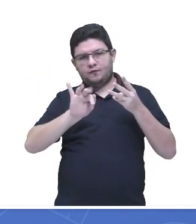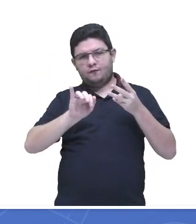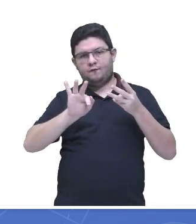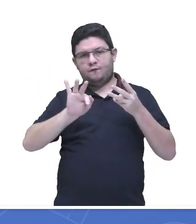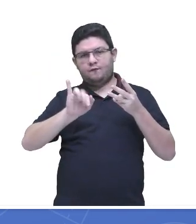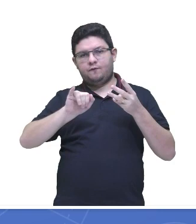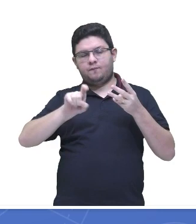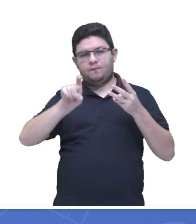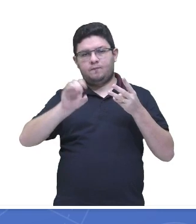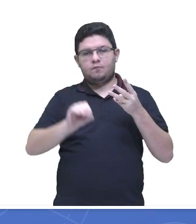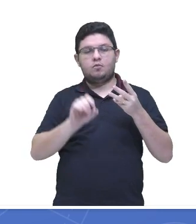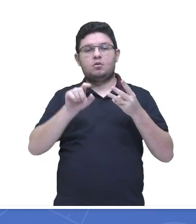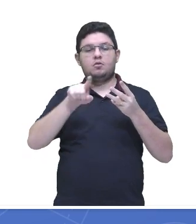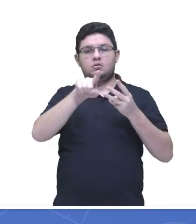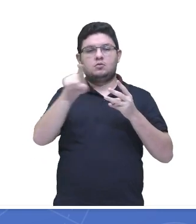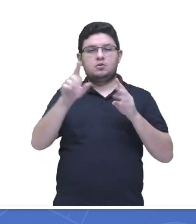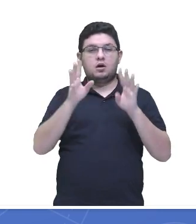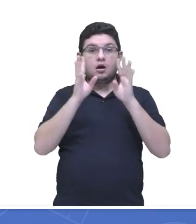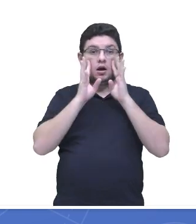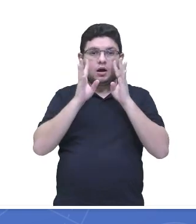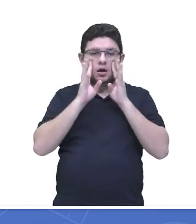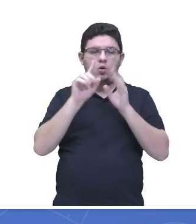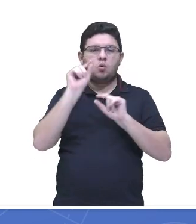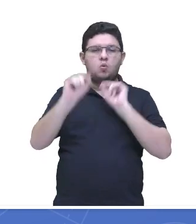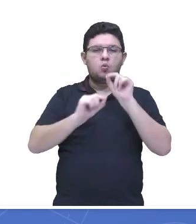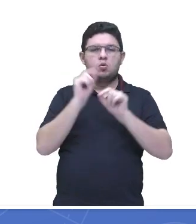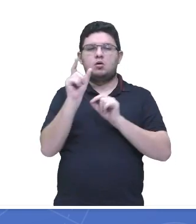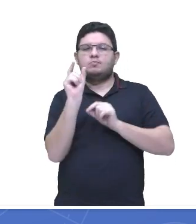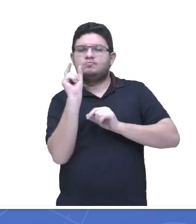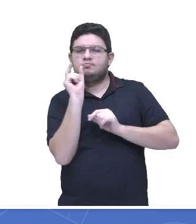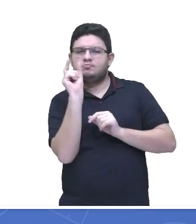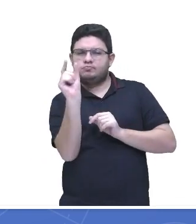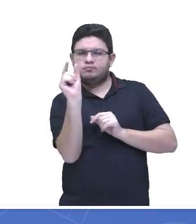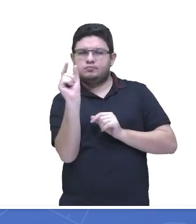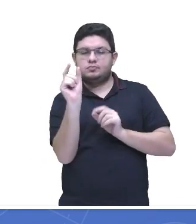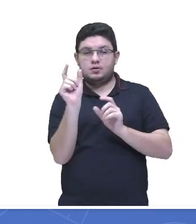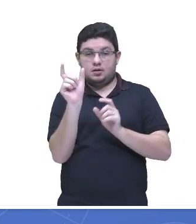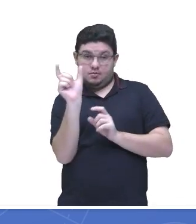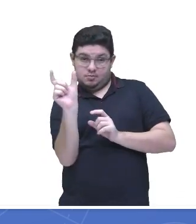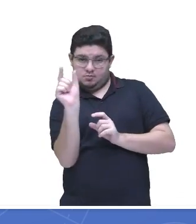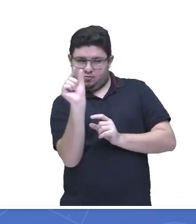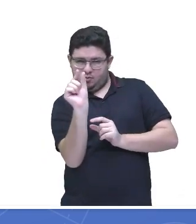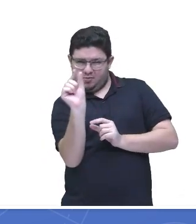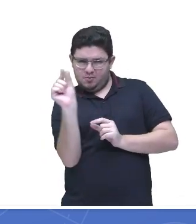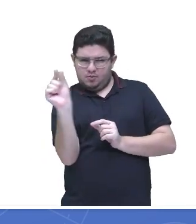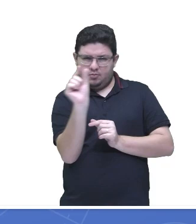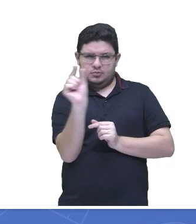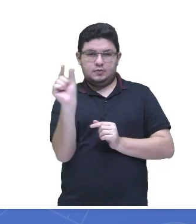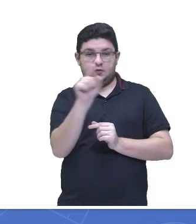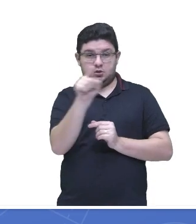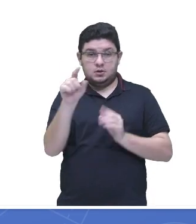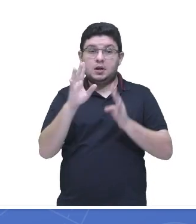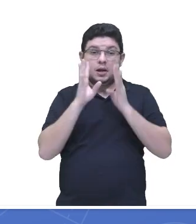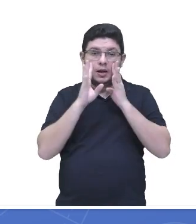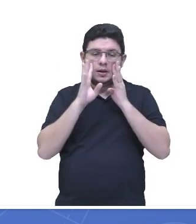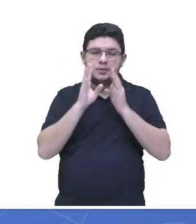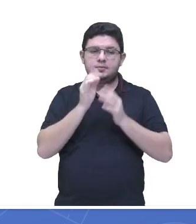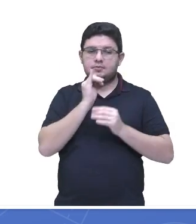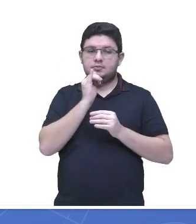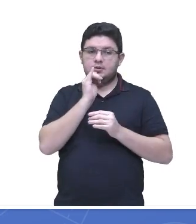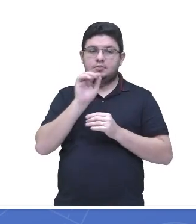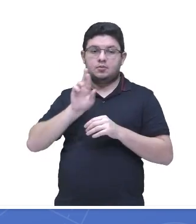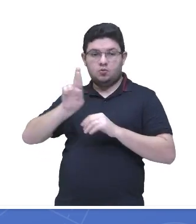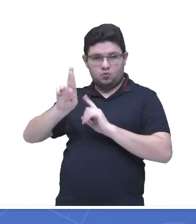às iniciais. O que elas querem dizer? Então, re é refazer. Se eu tenho do, o verbo do, que é